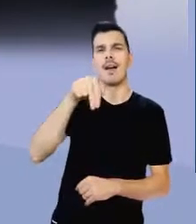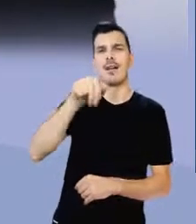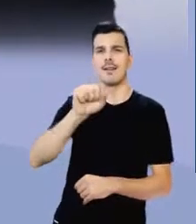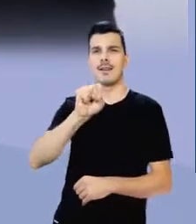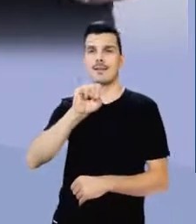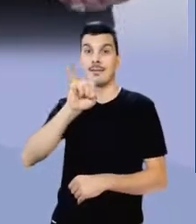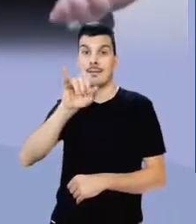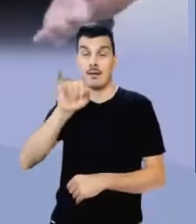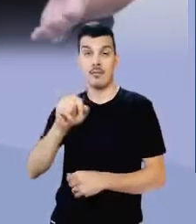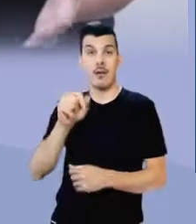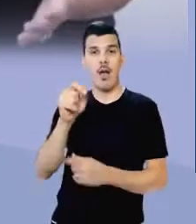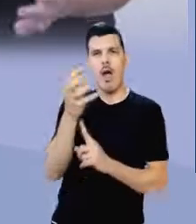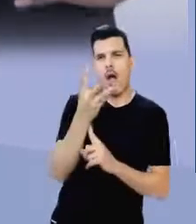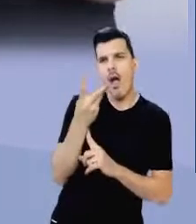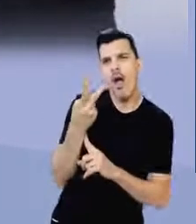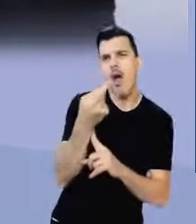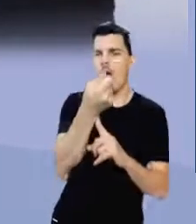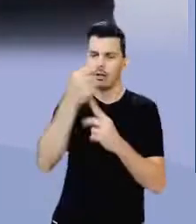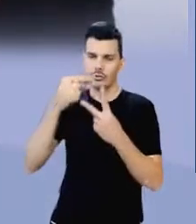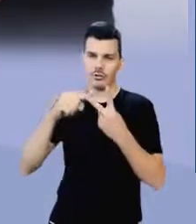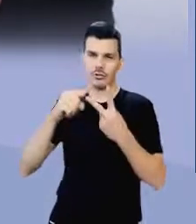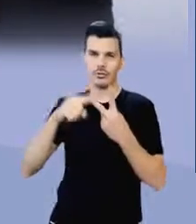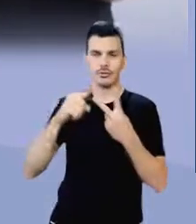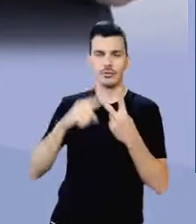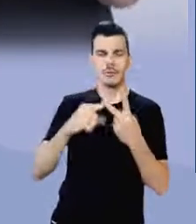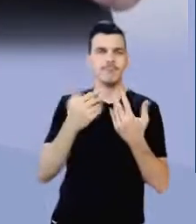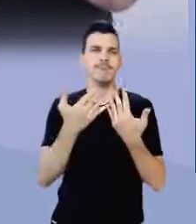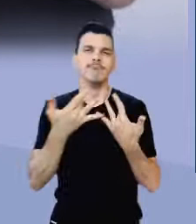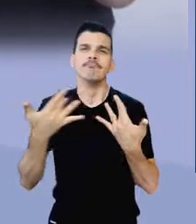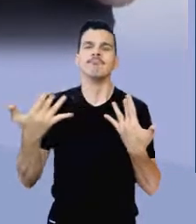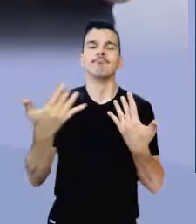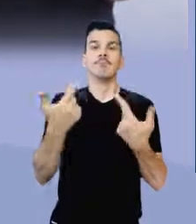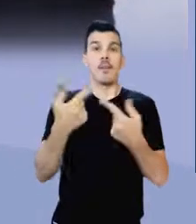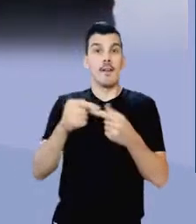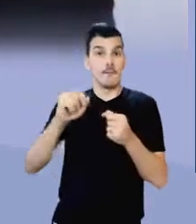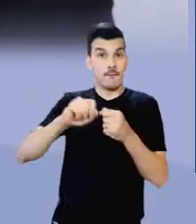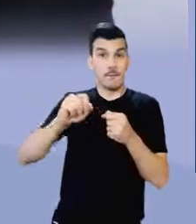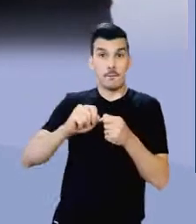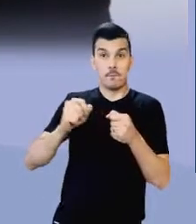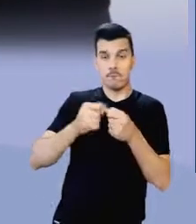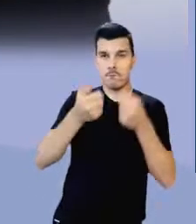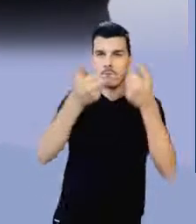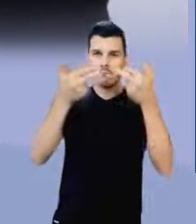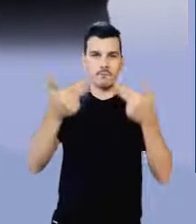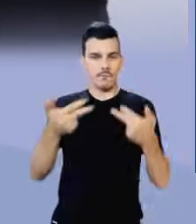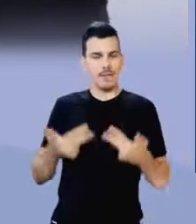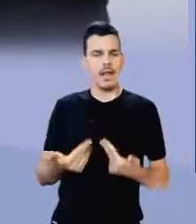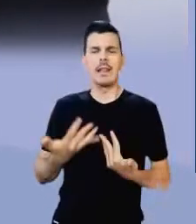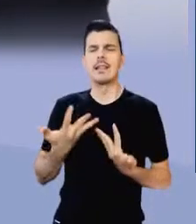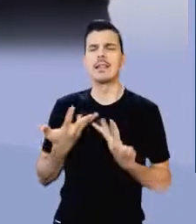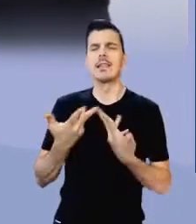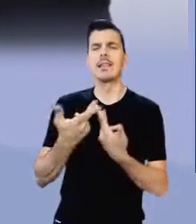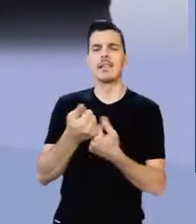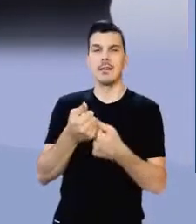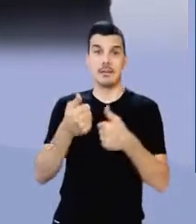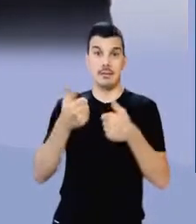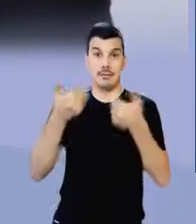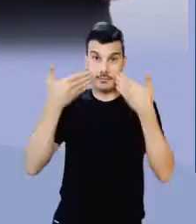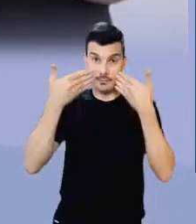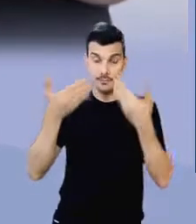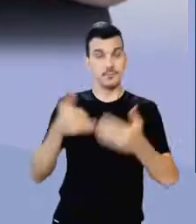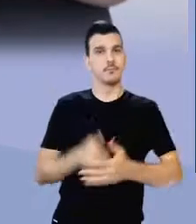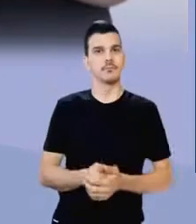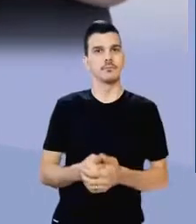buscavam, por meio da arte pela arte, por meio da chave de ouro, realizar lindos trabalhos.